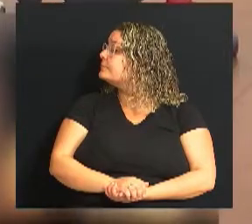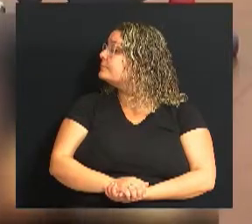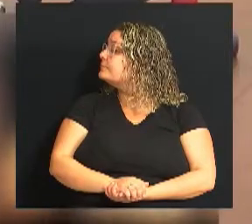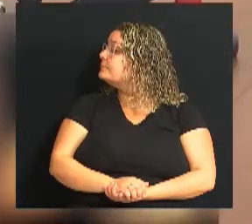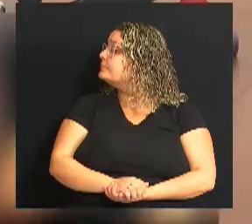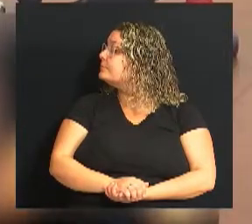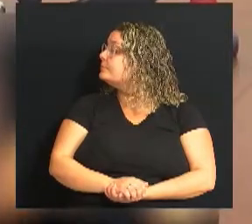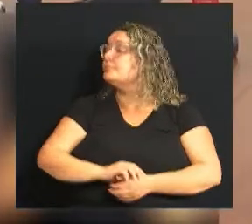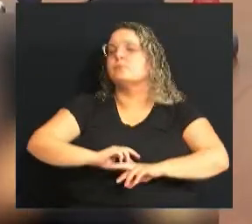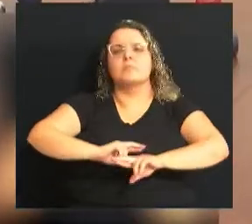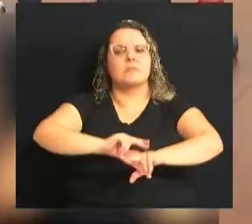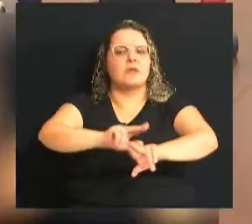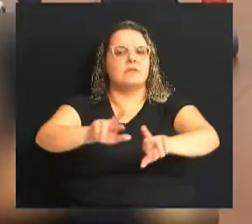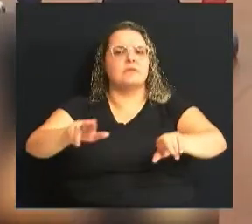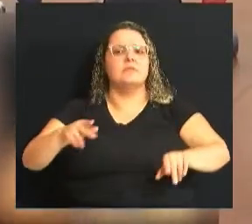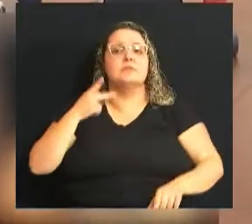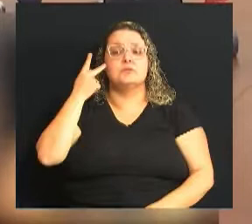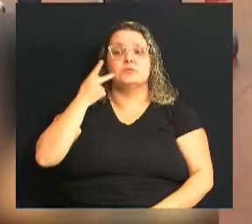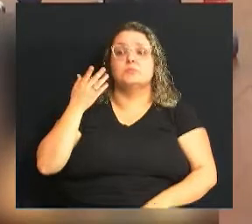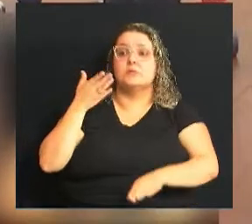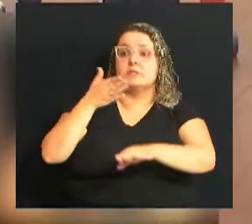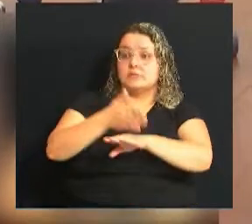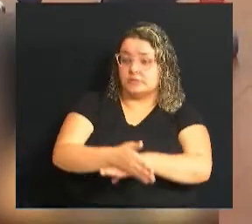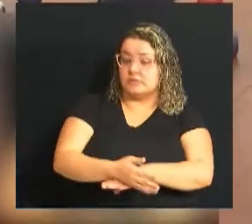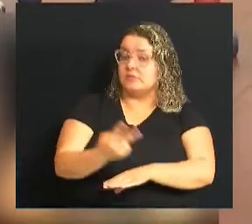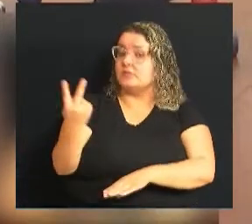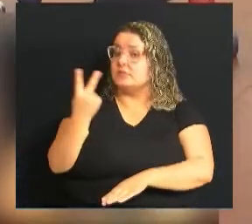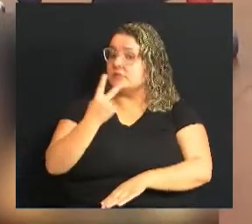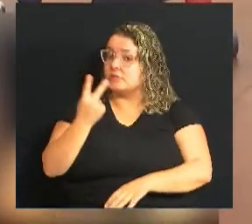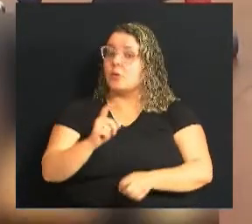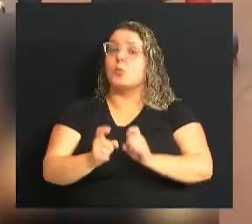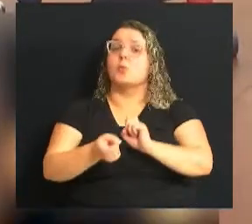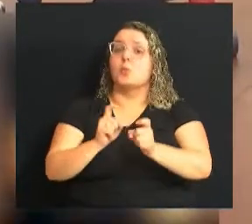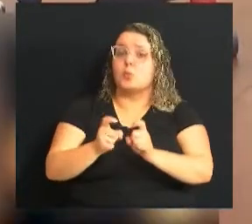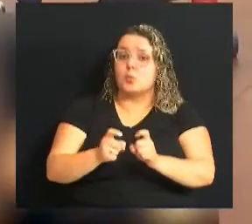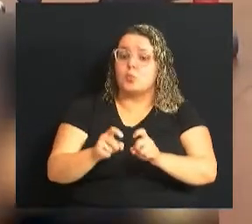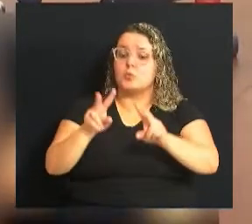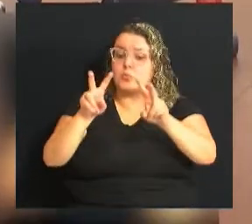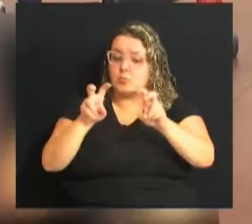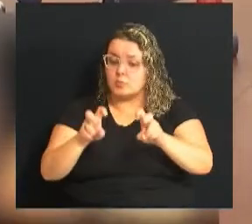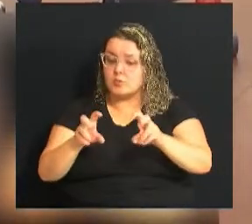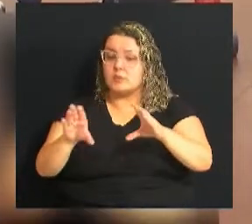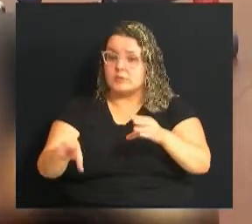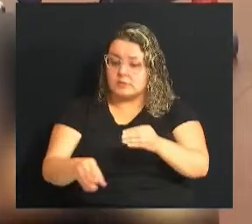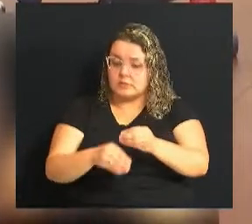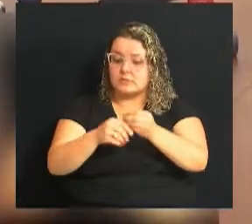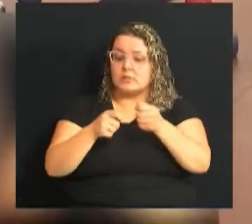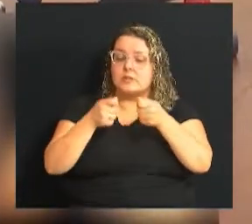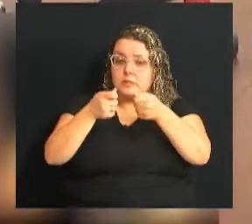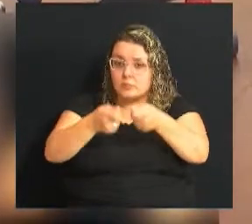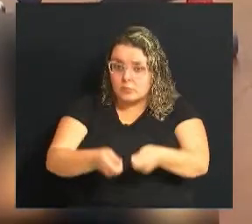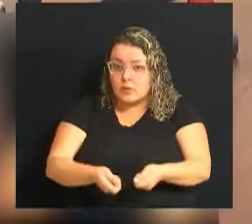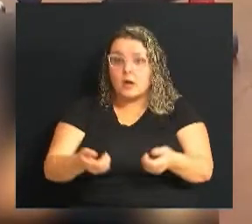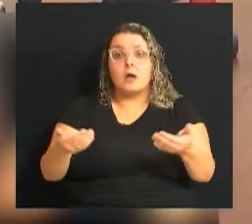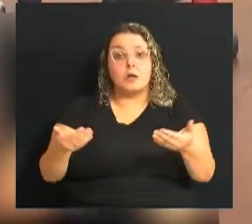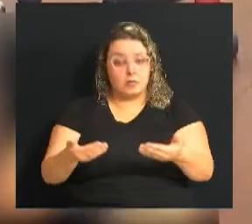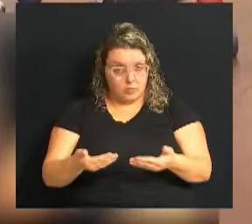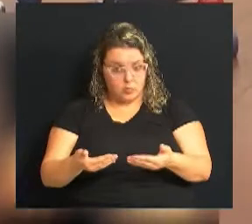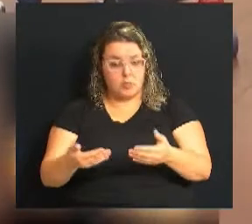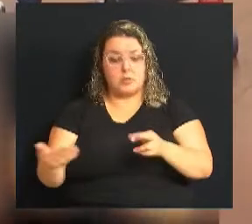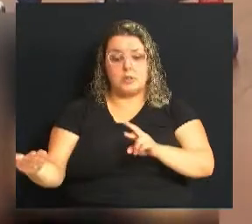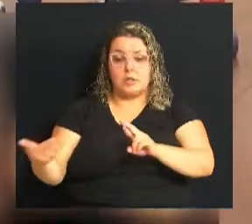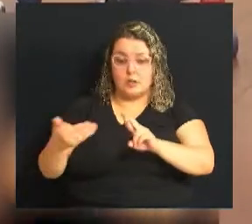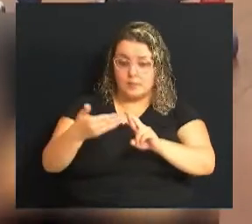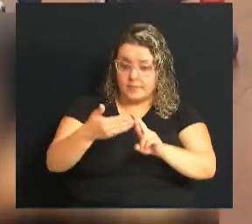Vários parlamentares participaram da segunda reunião que tratou das emendas impositivas. Desta vez, representantes